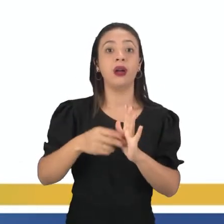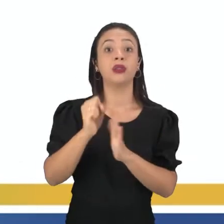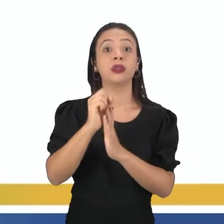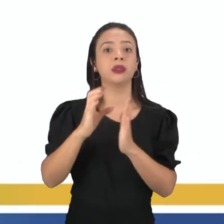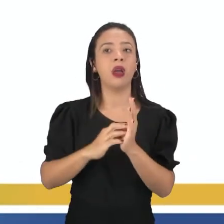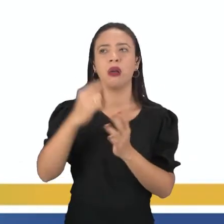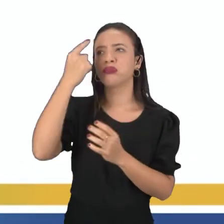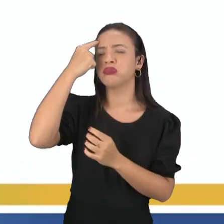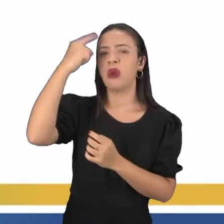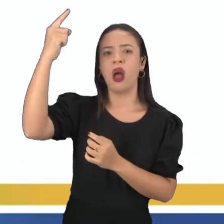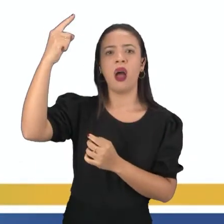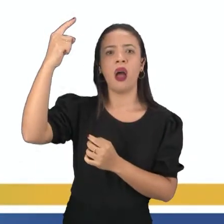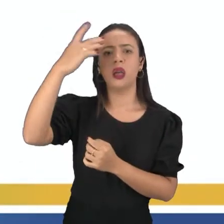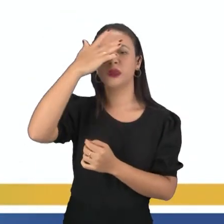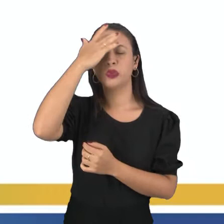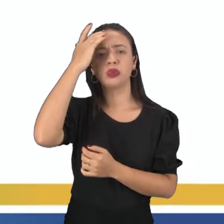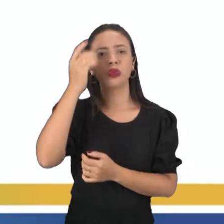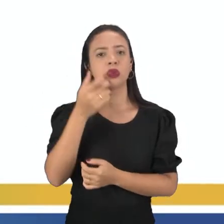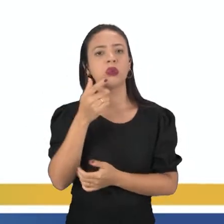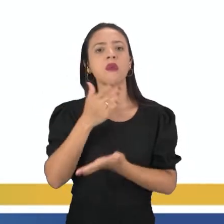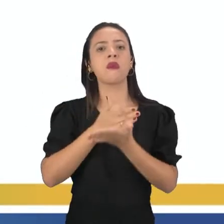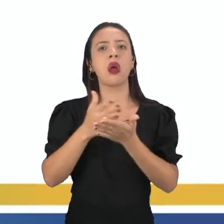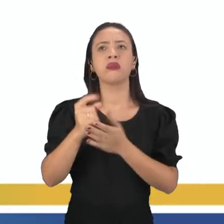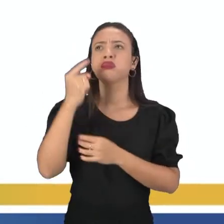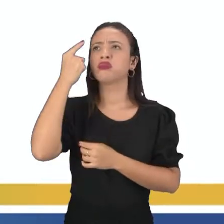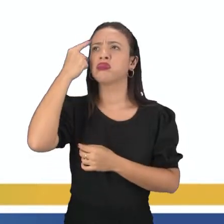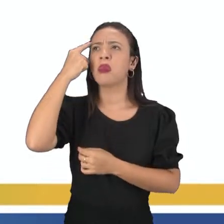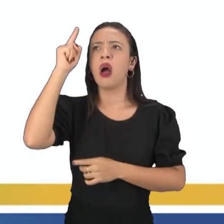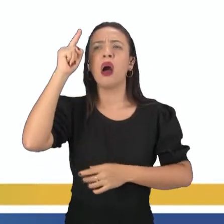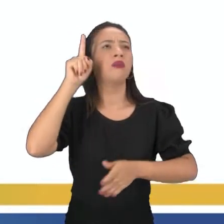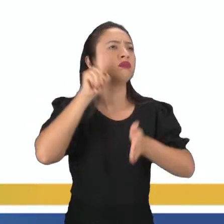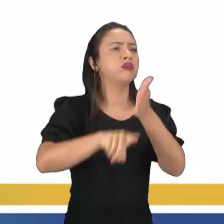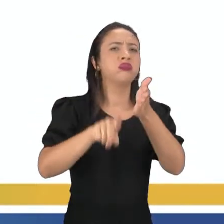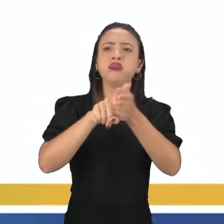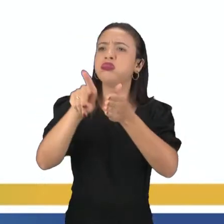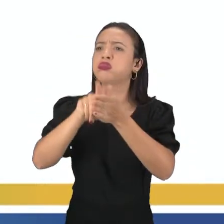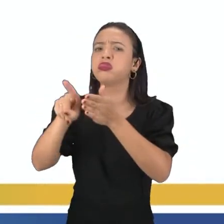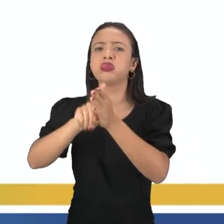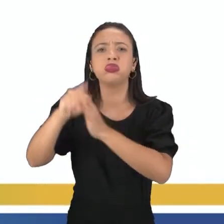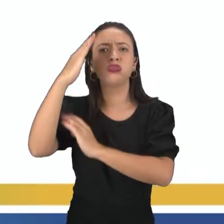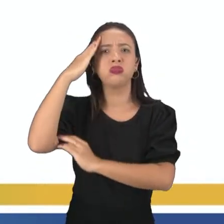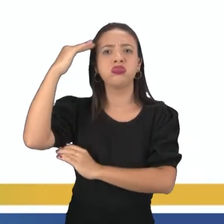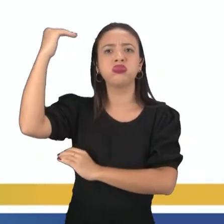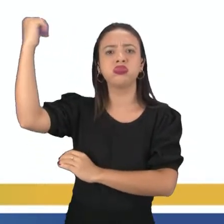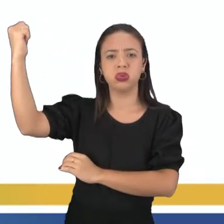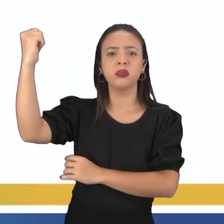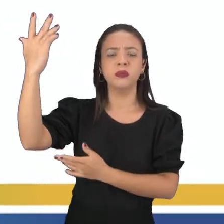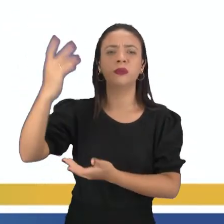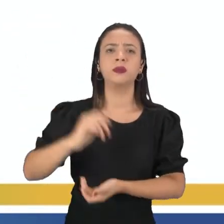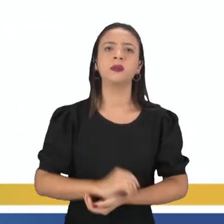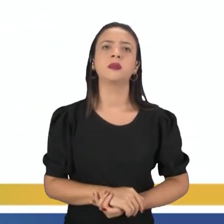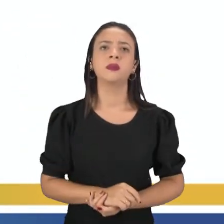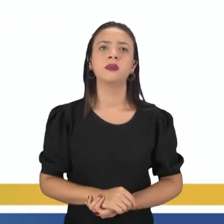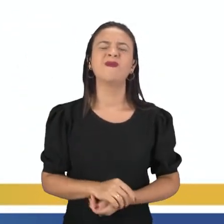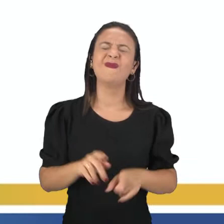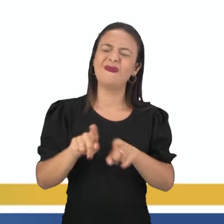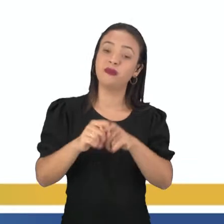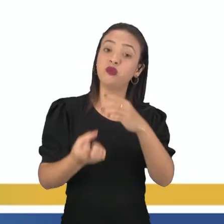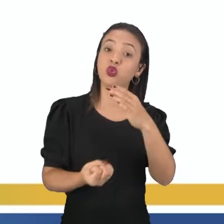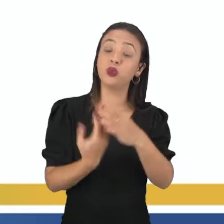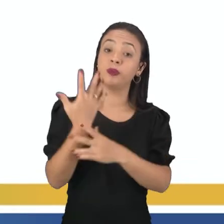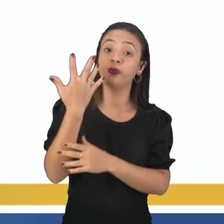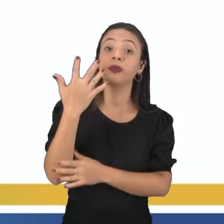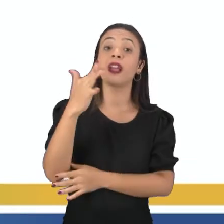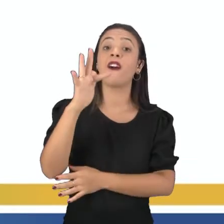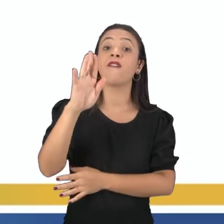século das ideias, onde as pessoas começam a ter mais ideias, a questionar, a sabedoria é nesse período. Surgido na